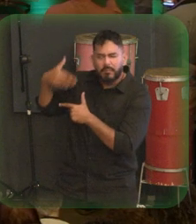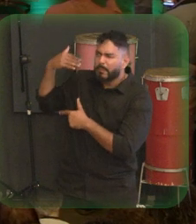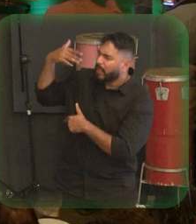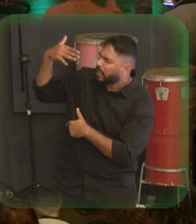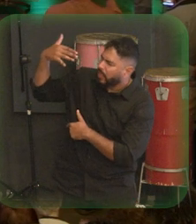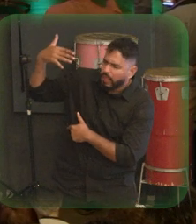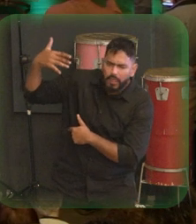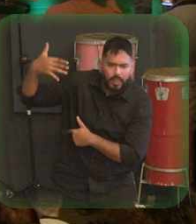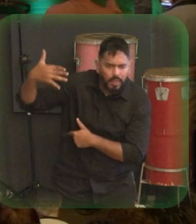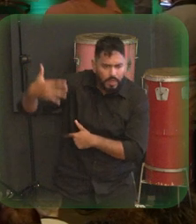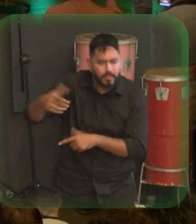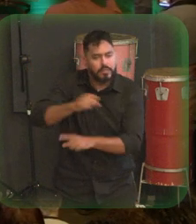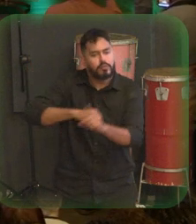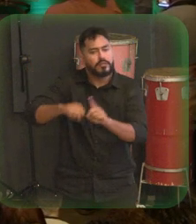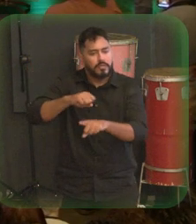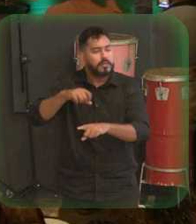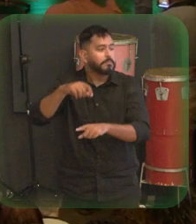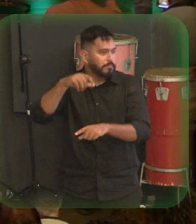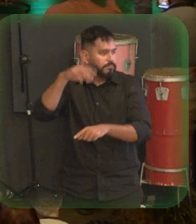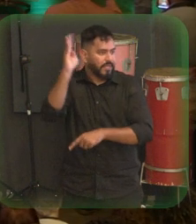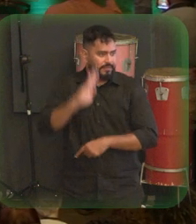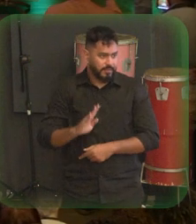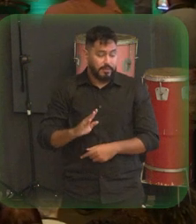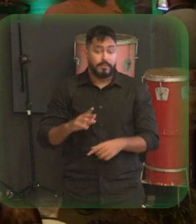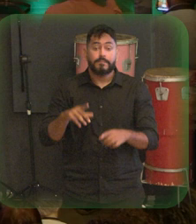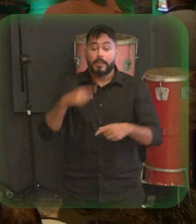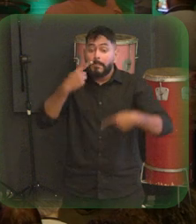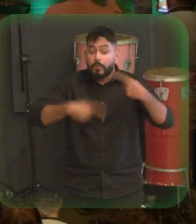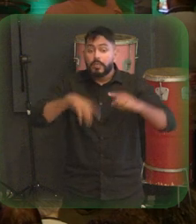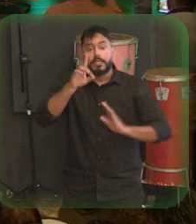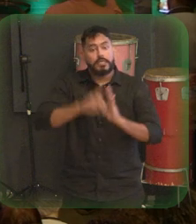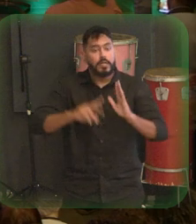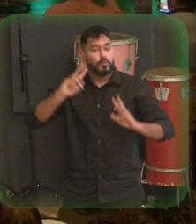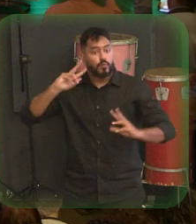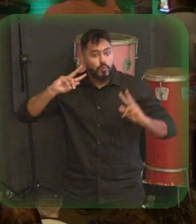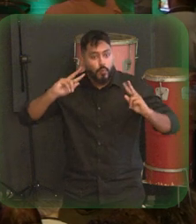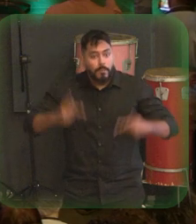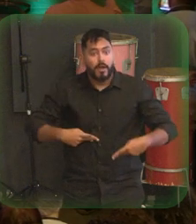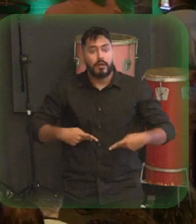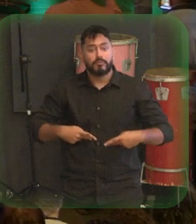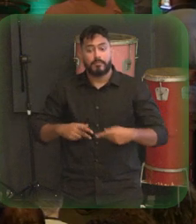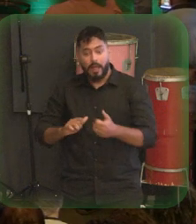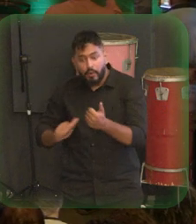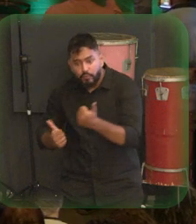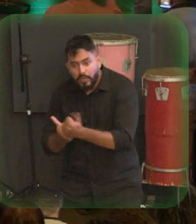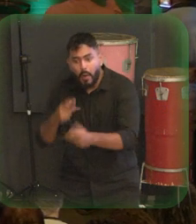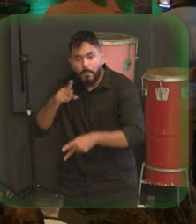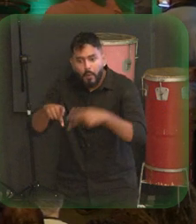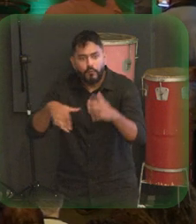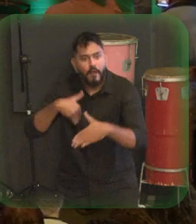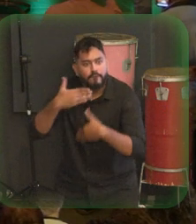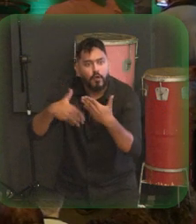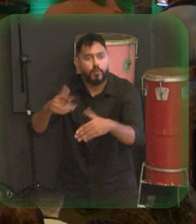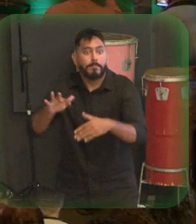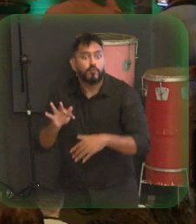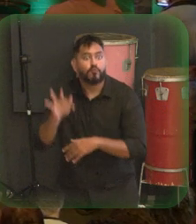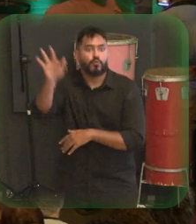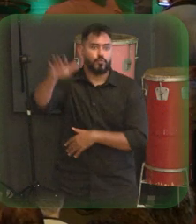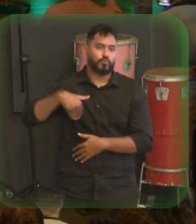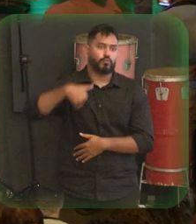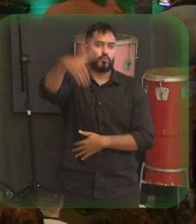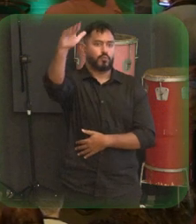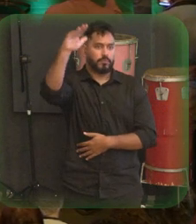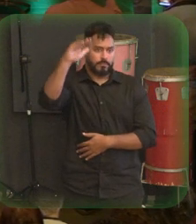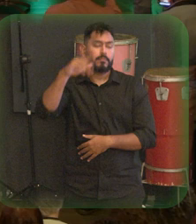sociedade brasileira, uma política de direitos humanos voltada para o futuro. Uma coisa que eu sempre digo, eu quero